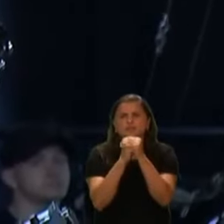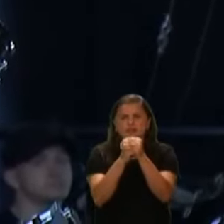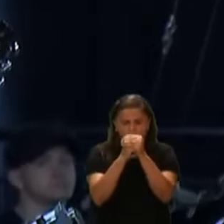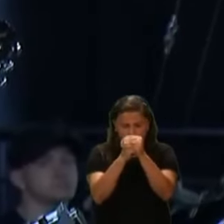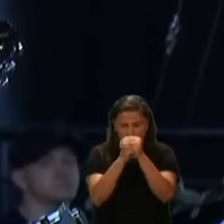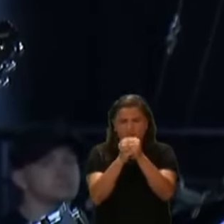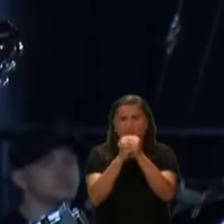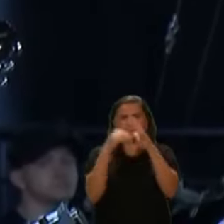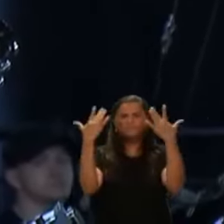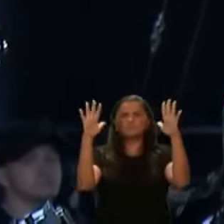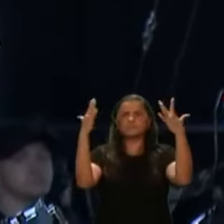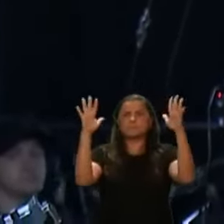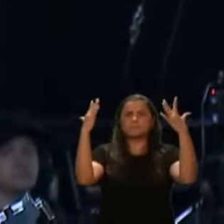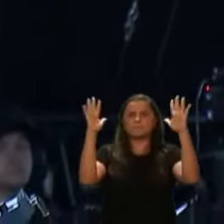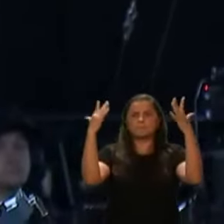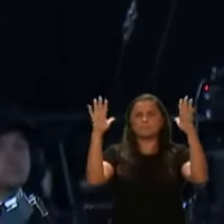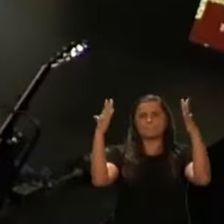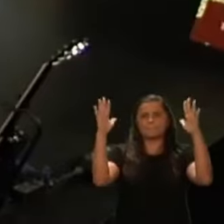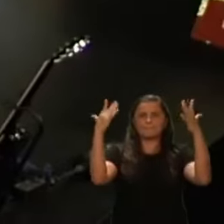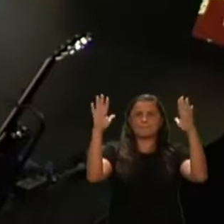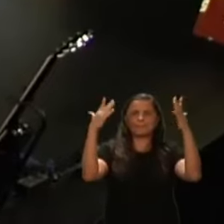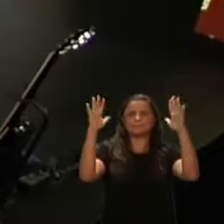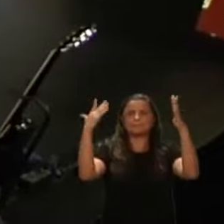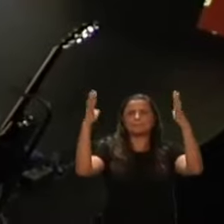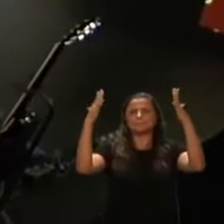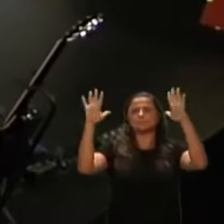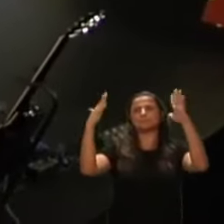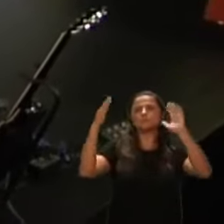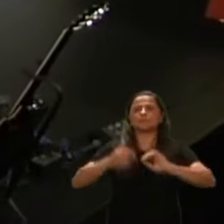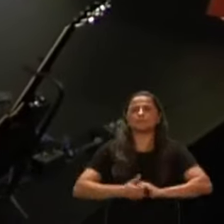Jesus. Amém. Isso aqui está pesadinho, hein?